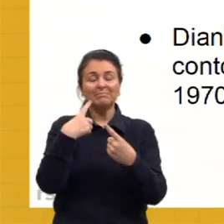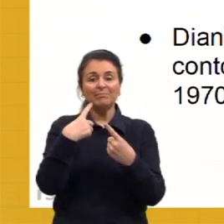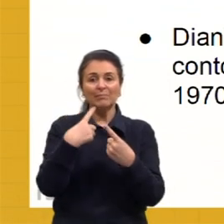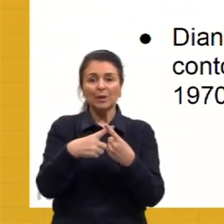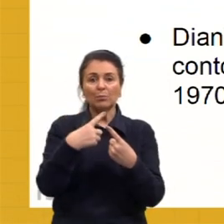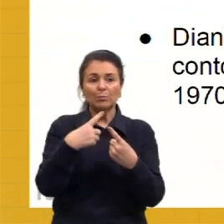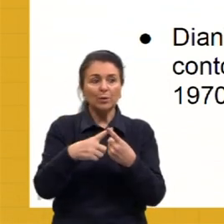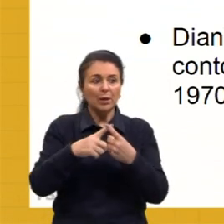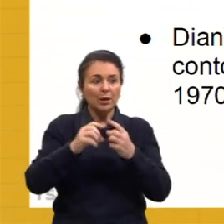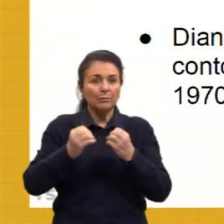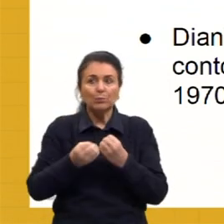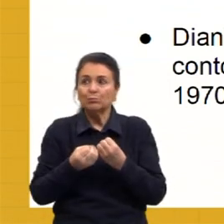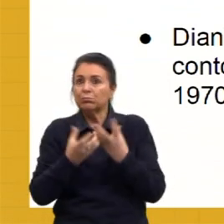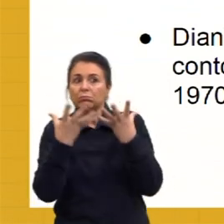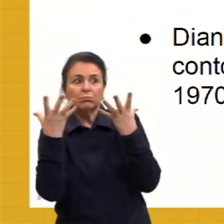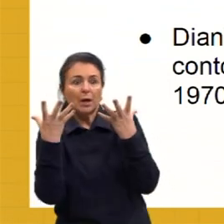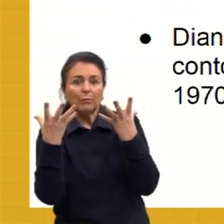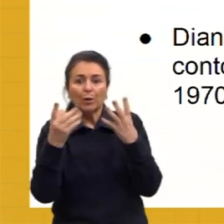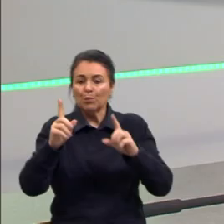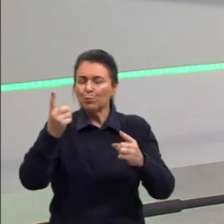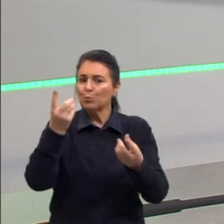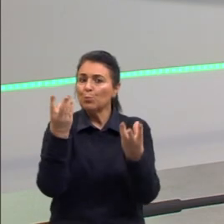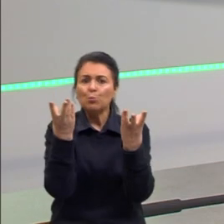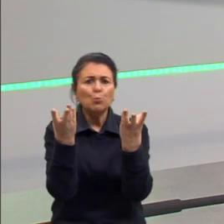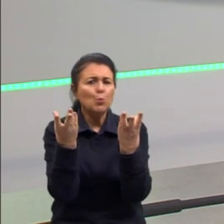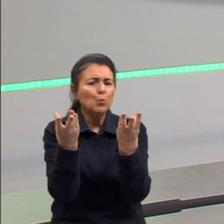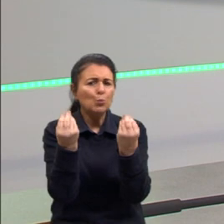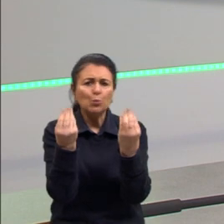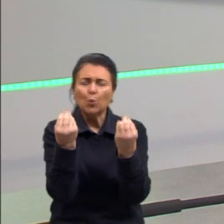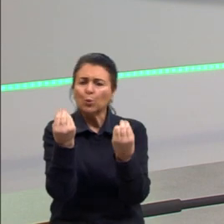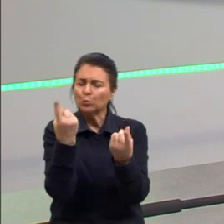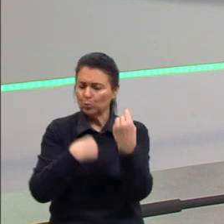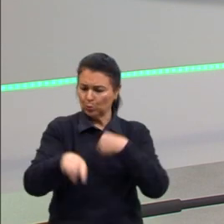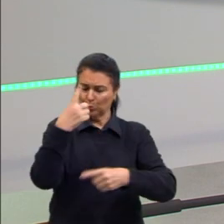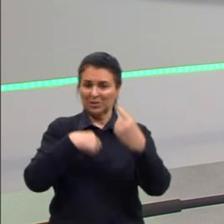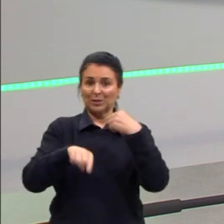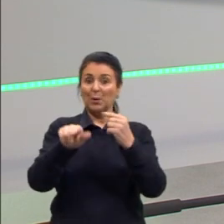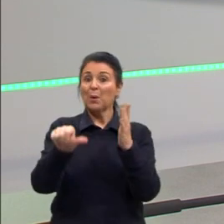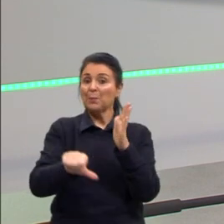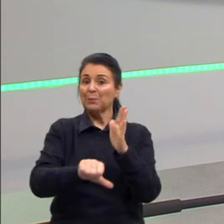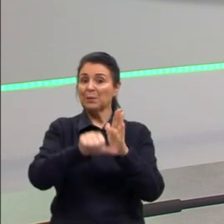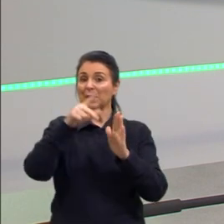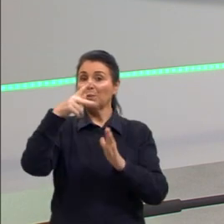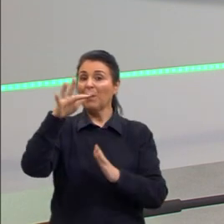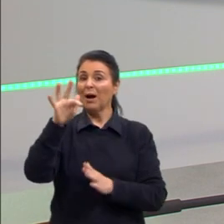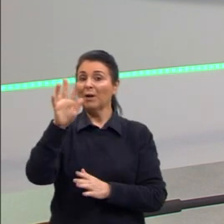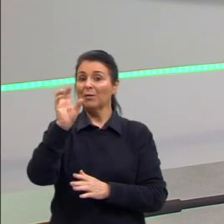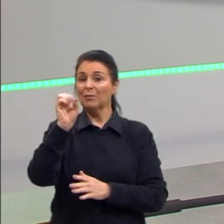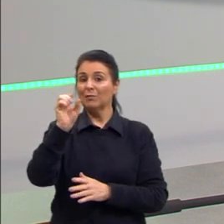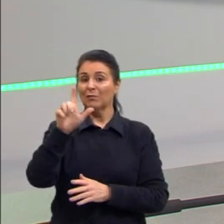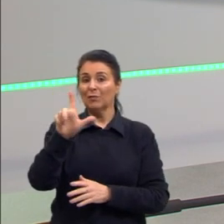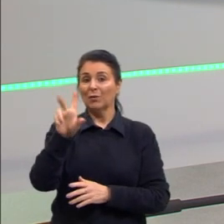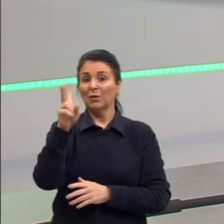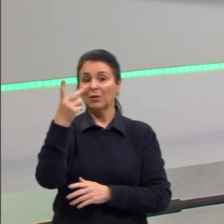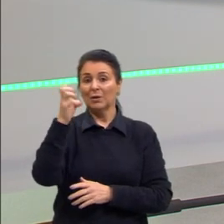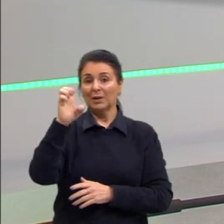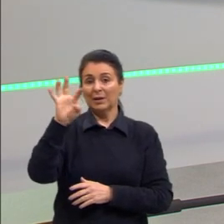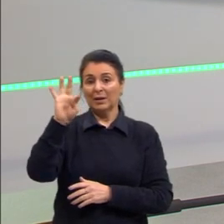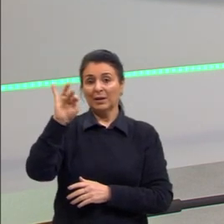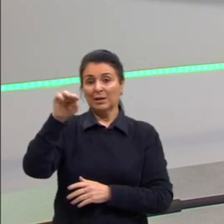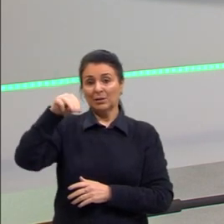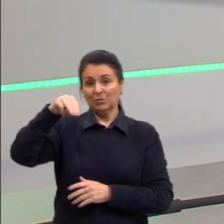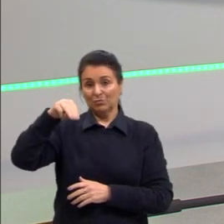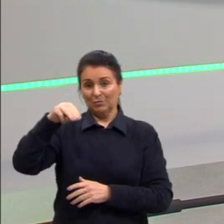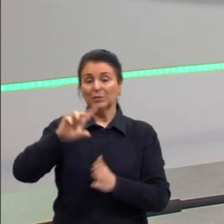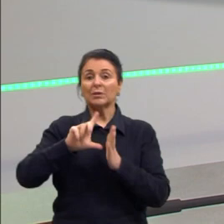A Explosão êxito nessa obra após publicada primeiro passou pelo folhetim e depois ela foi publicada e foi assim um